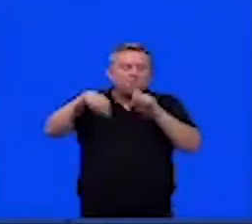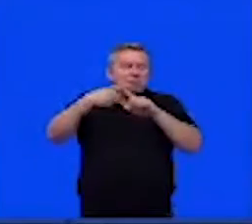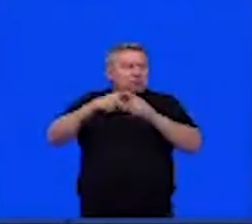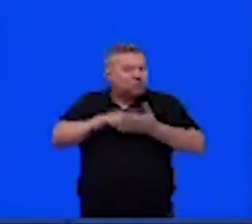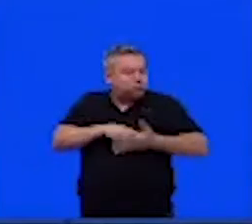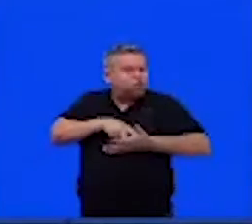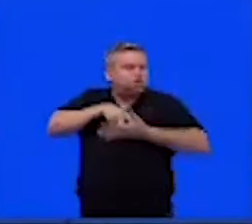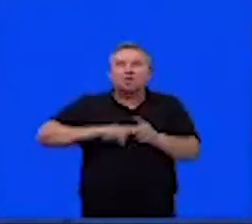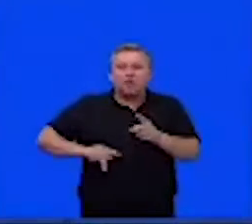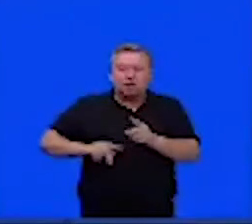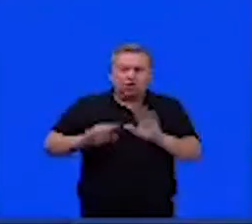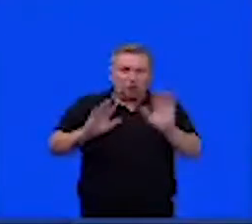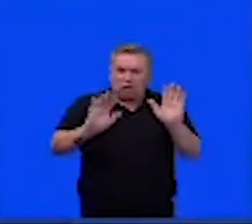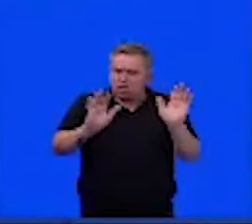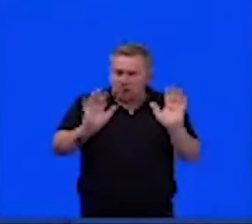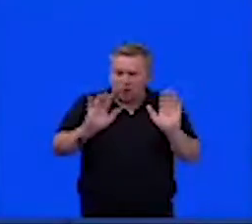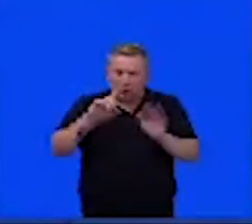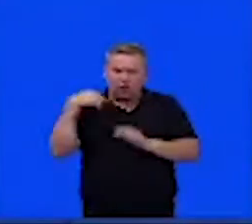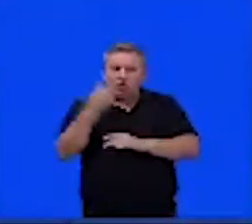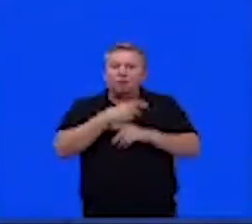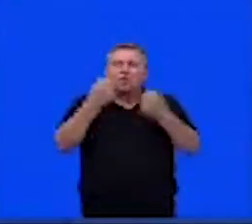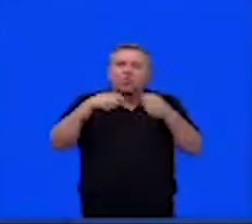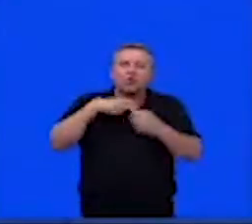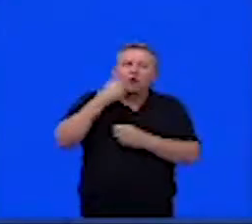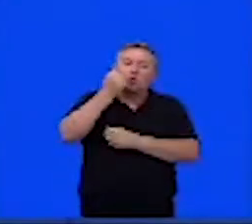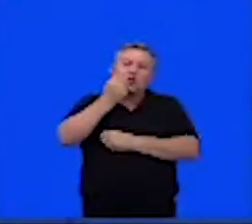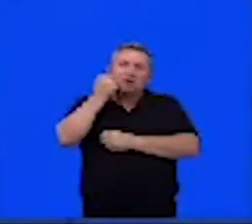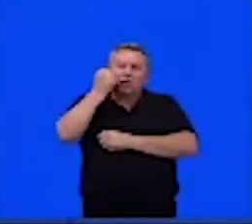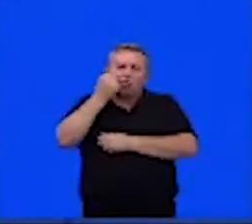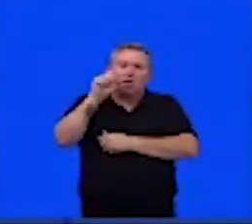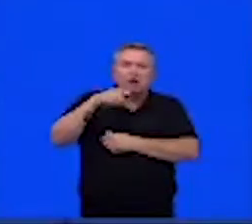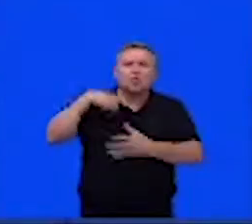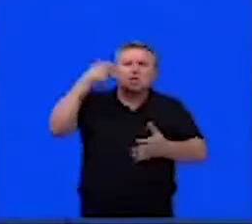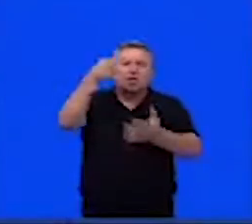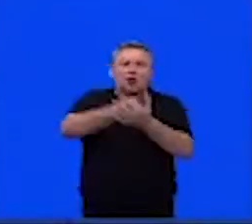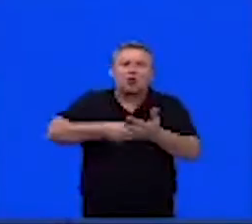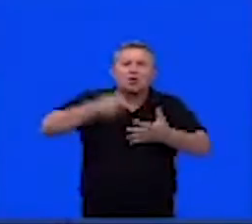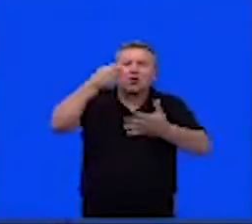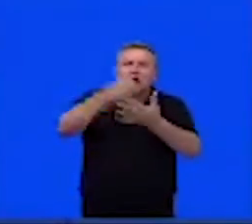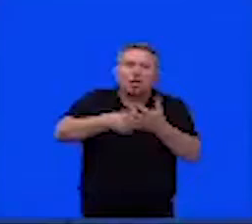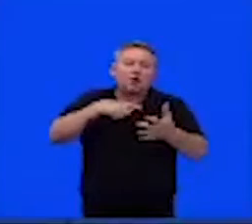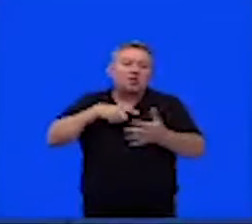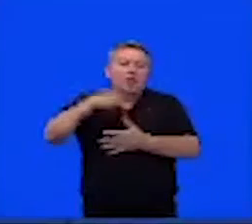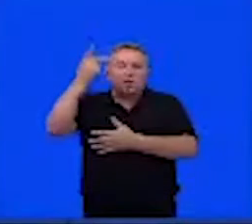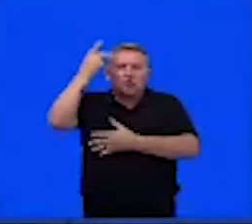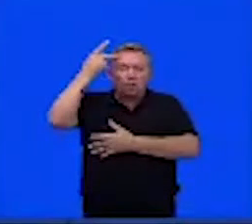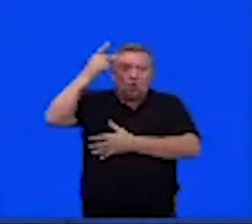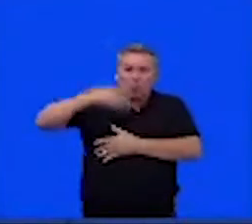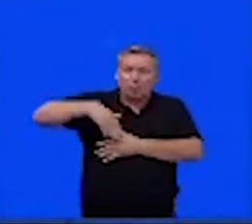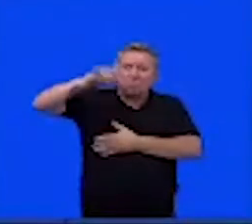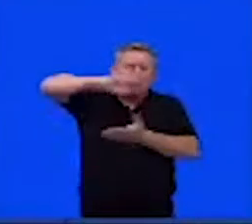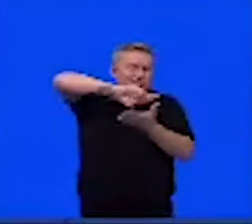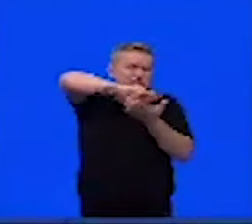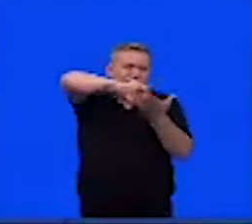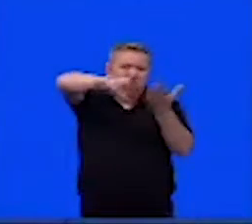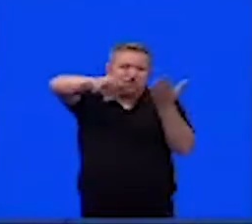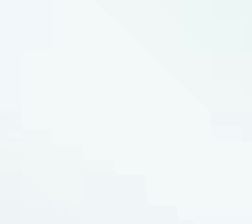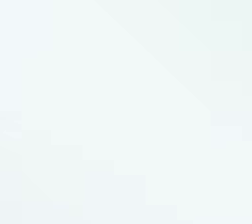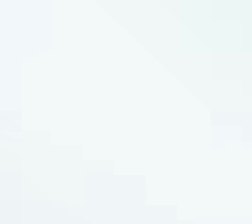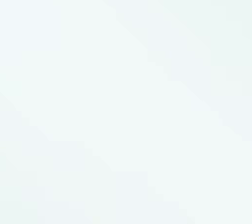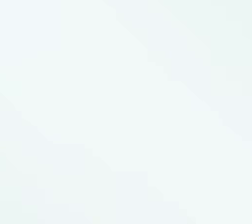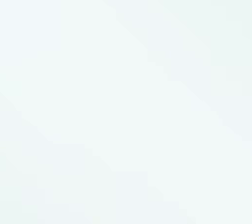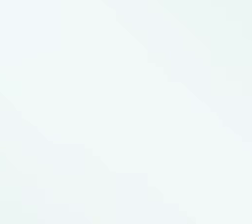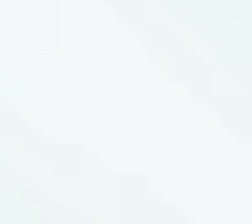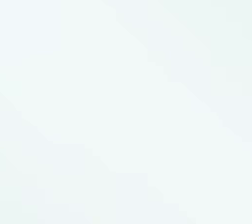da defesa do Estado. Nós precisamos ter um senador firme aqui que lute para que tenha São Paulo muito mais recursos do que tem tido.